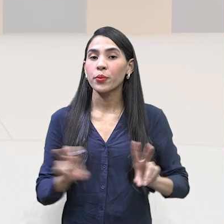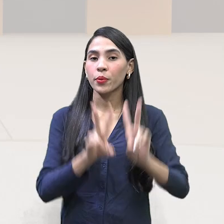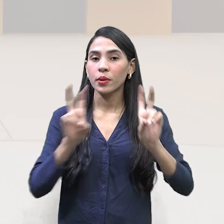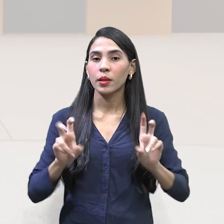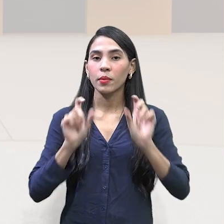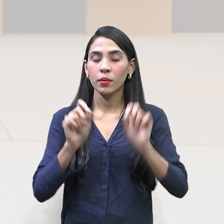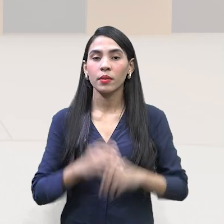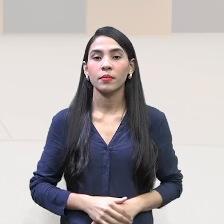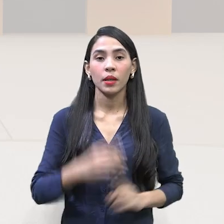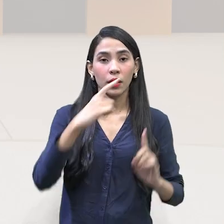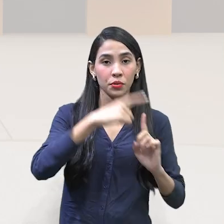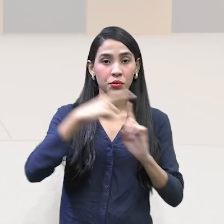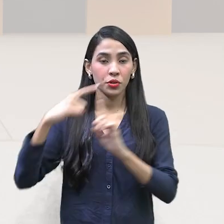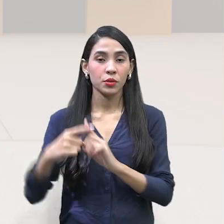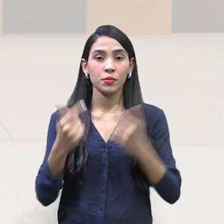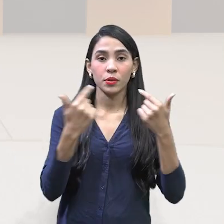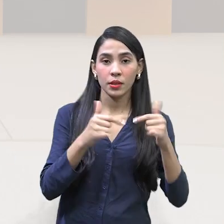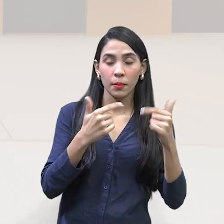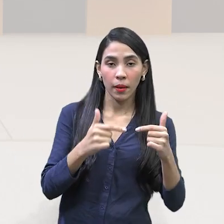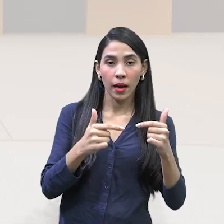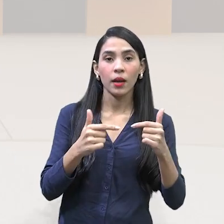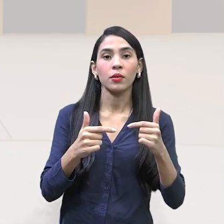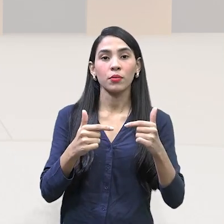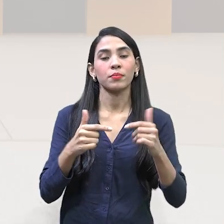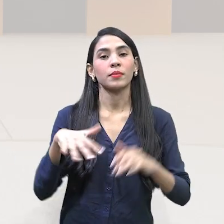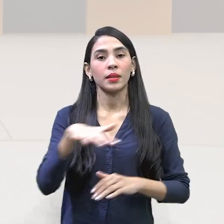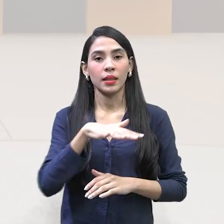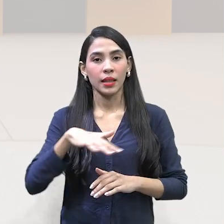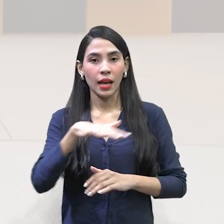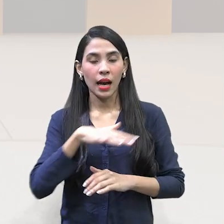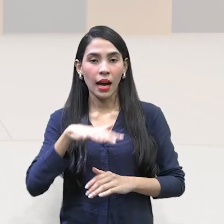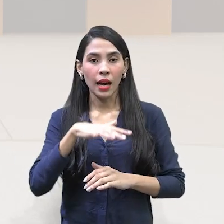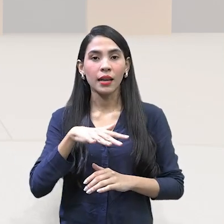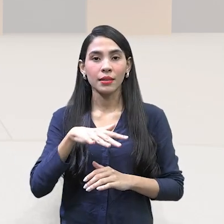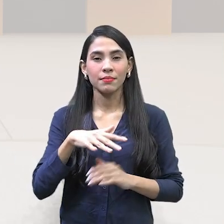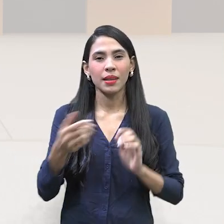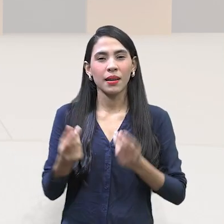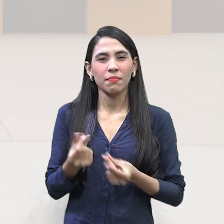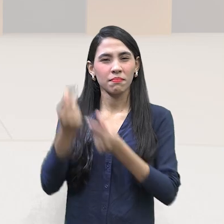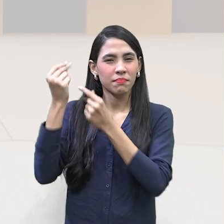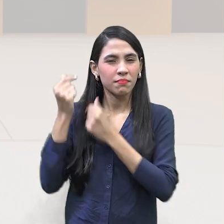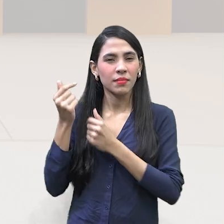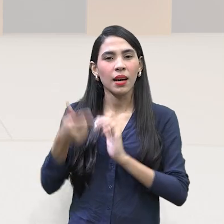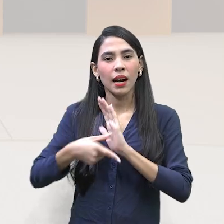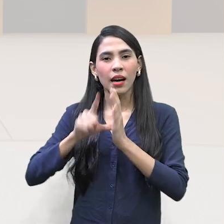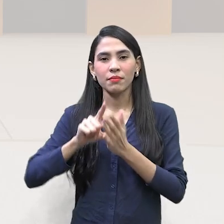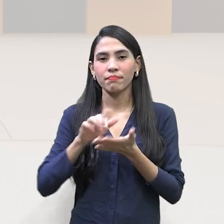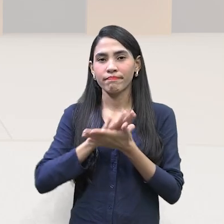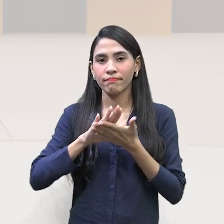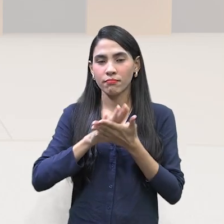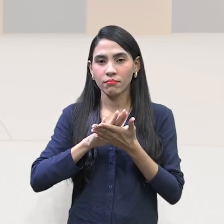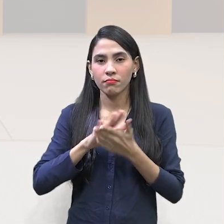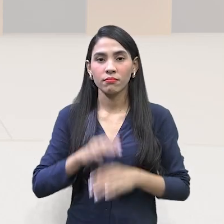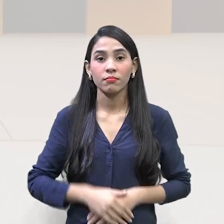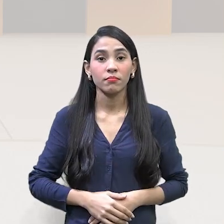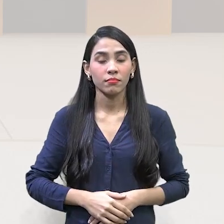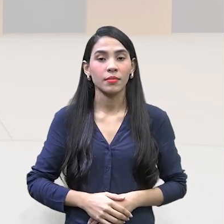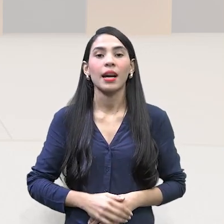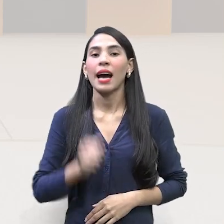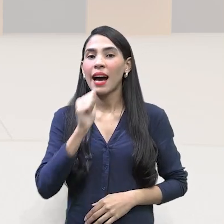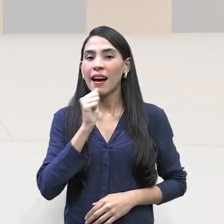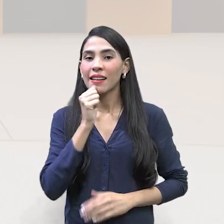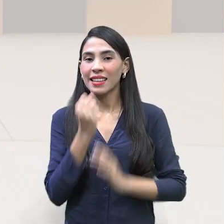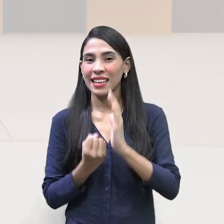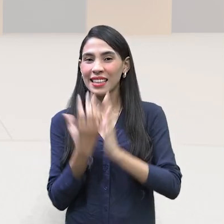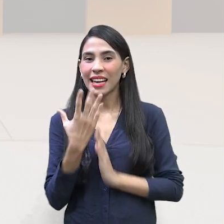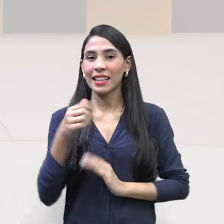aula sobre os tipos de empregos, os tipos de ocupações que deixaram de existir e os tipos de ocupações que ainda